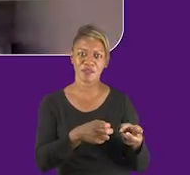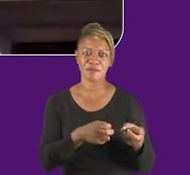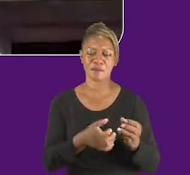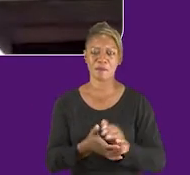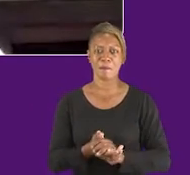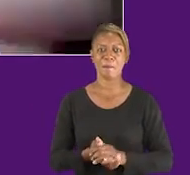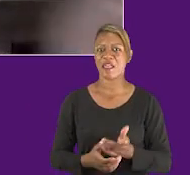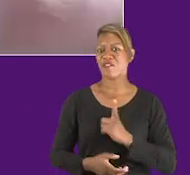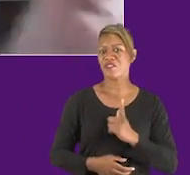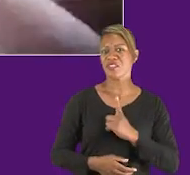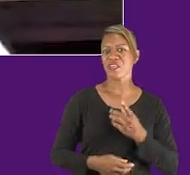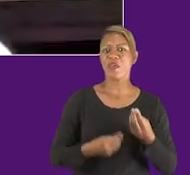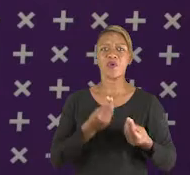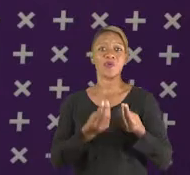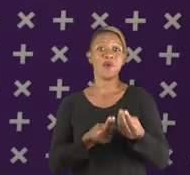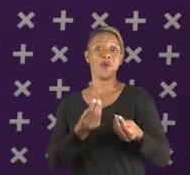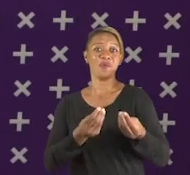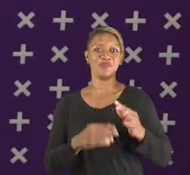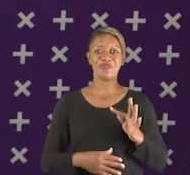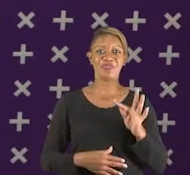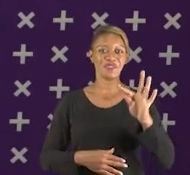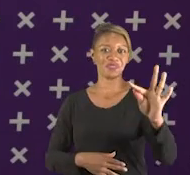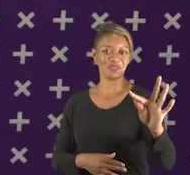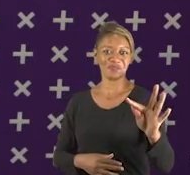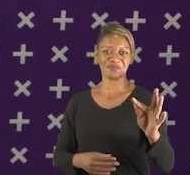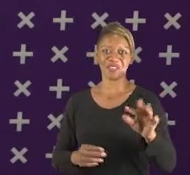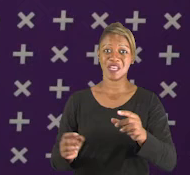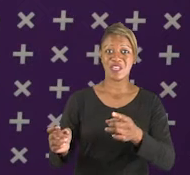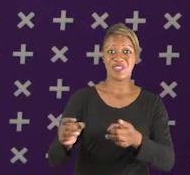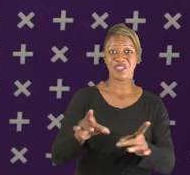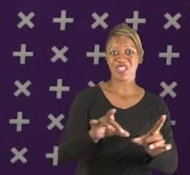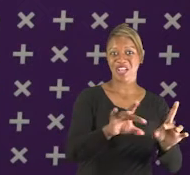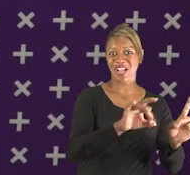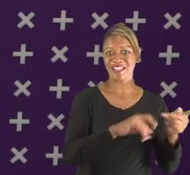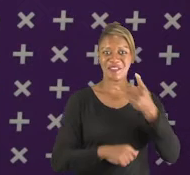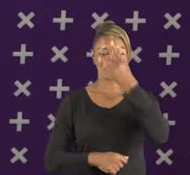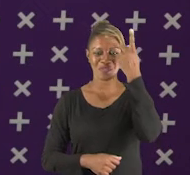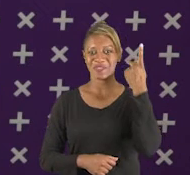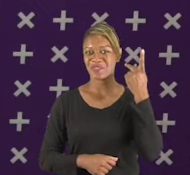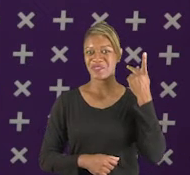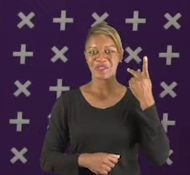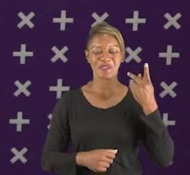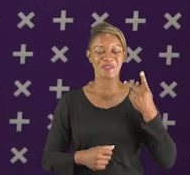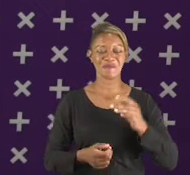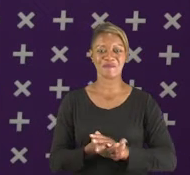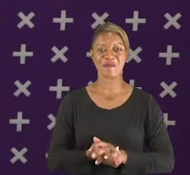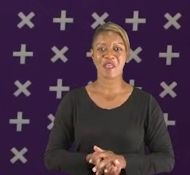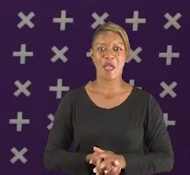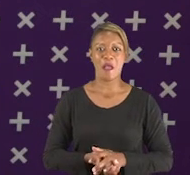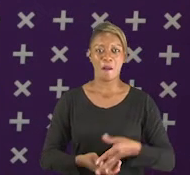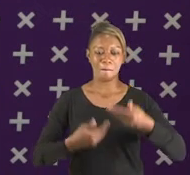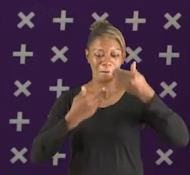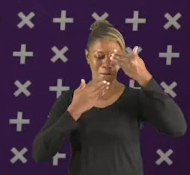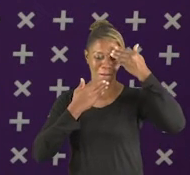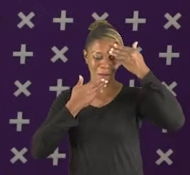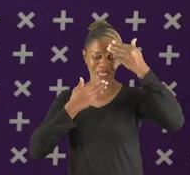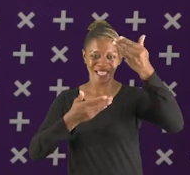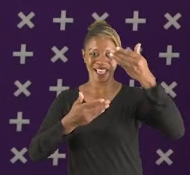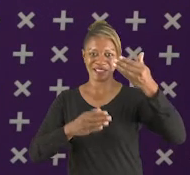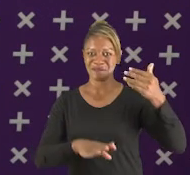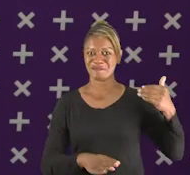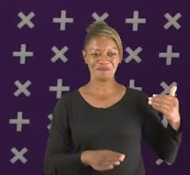de questões que a gente tem de como a gente pode tratar no Monteiro no cada uma Fábio Girardi muito obrigada pela sua participação